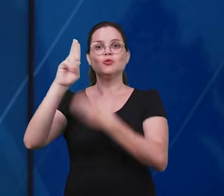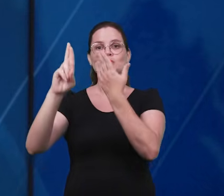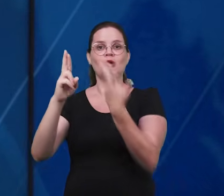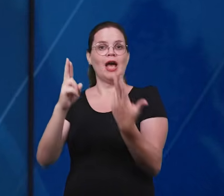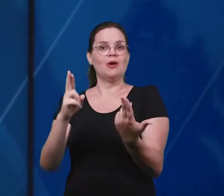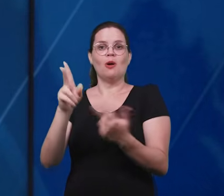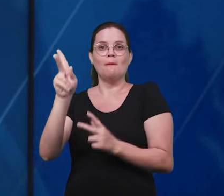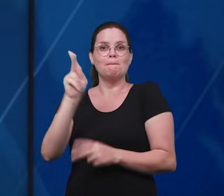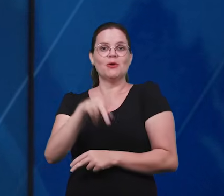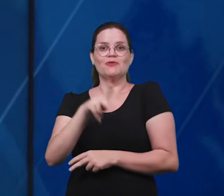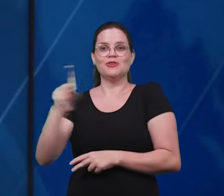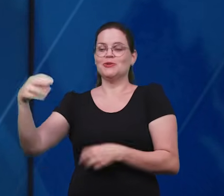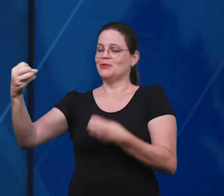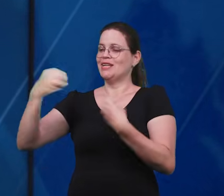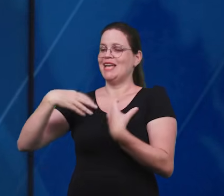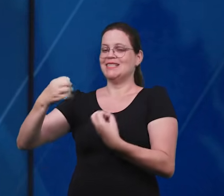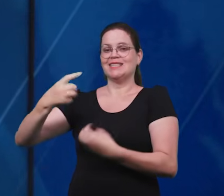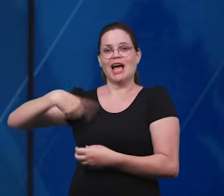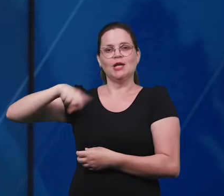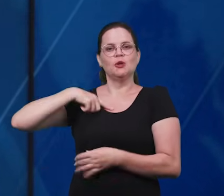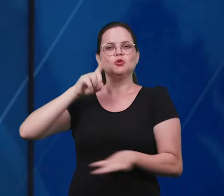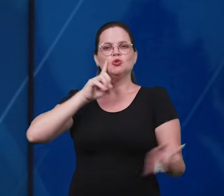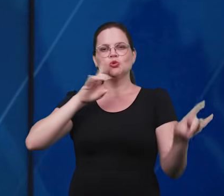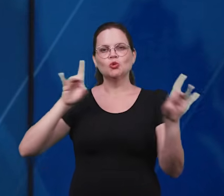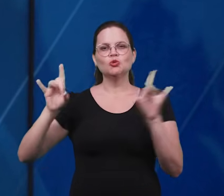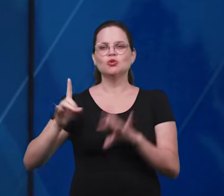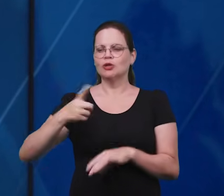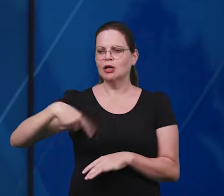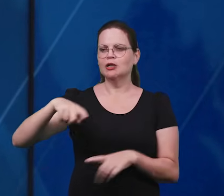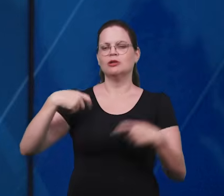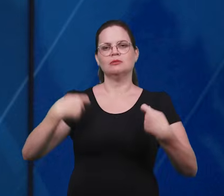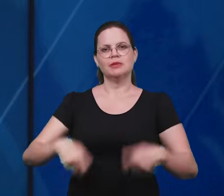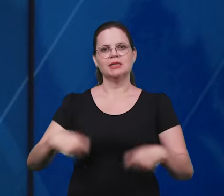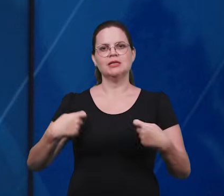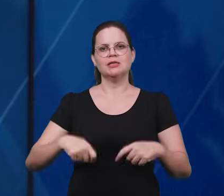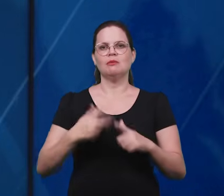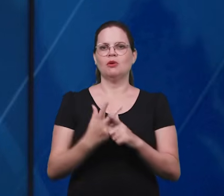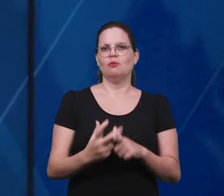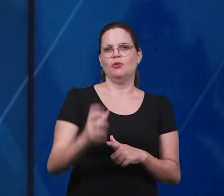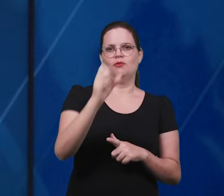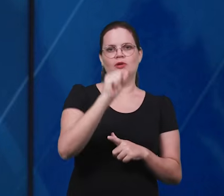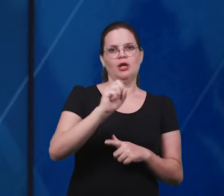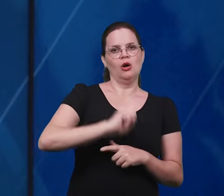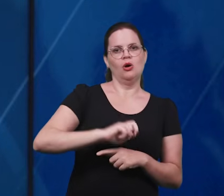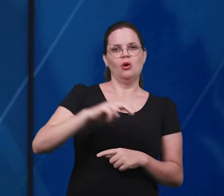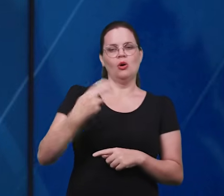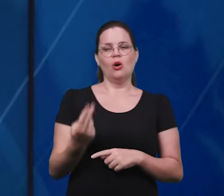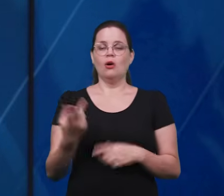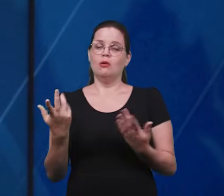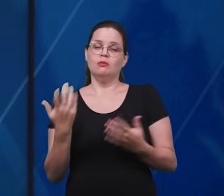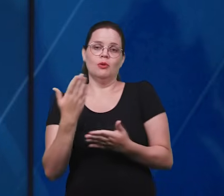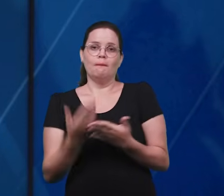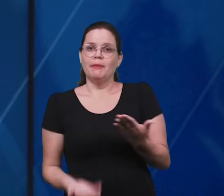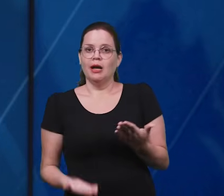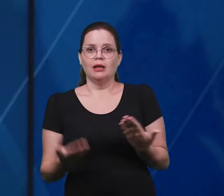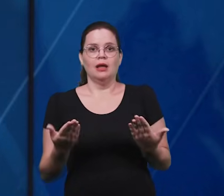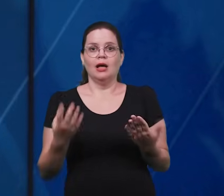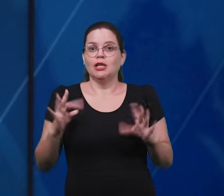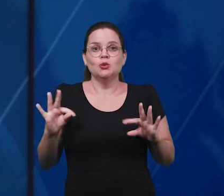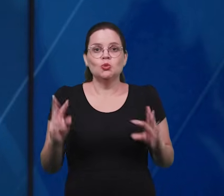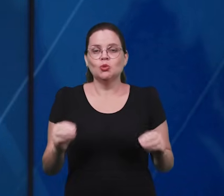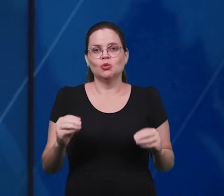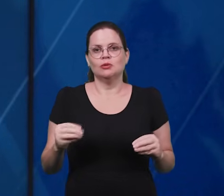ensinar-nos novas e preciosas lições que passemos por vitórias ou por